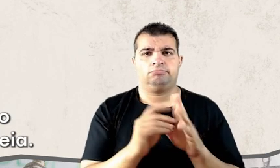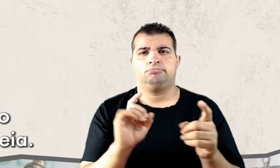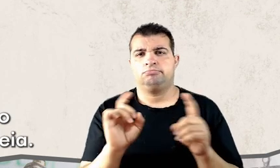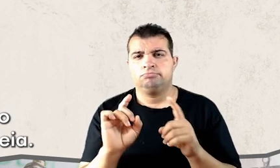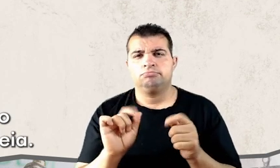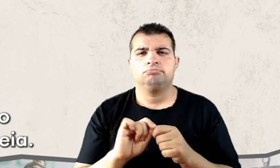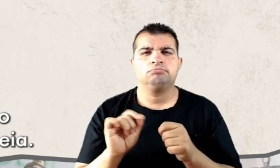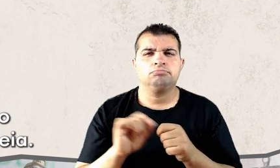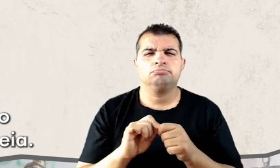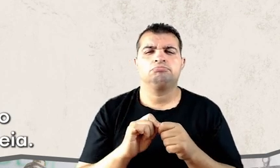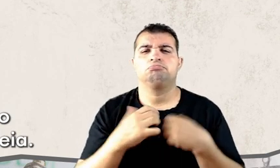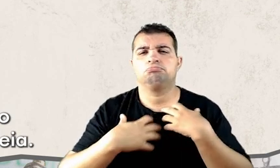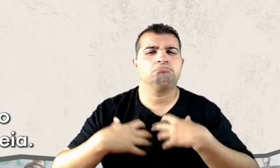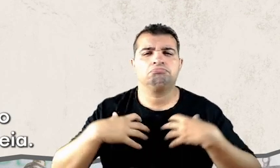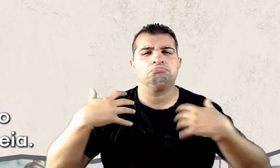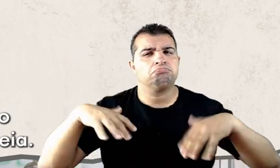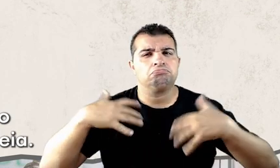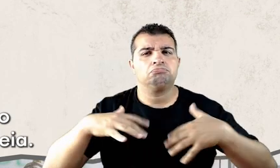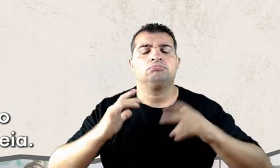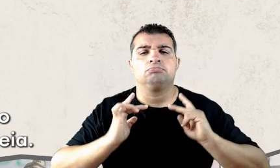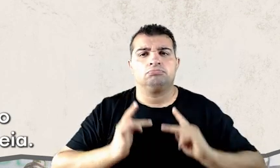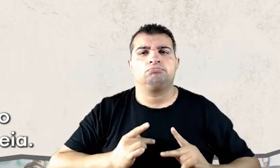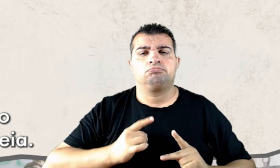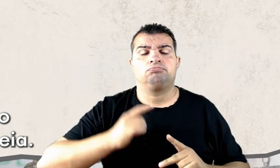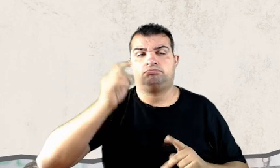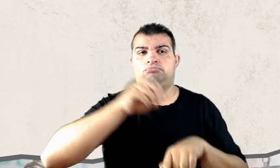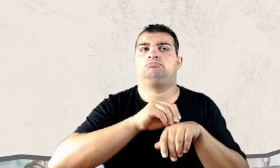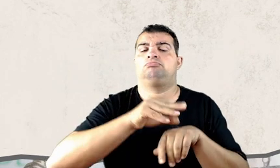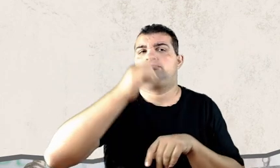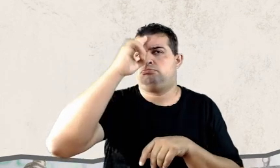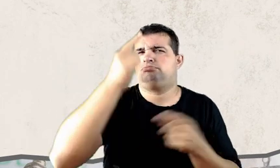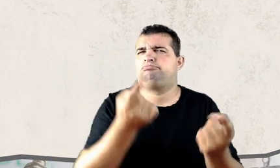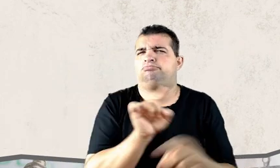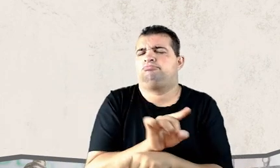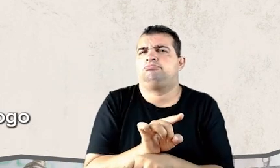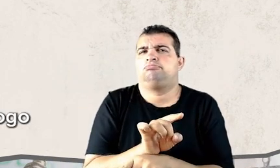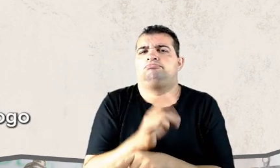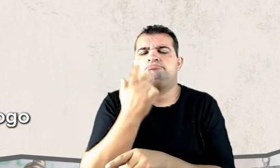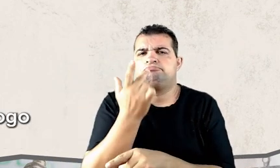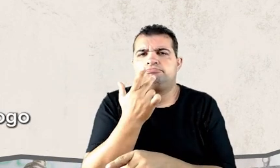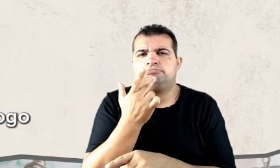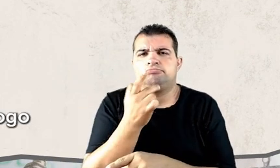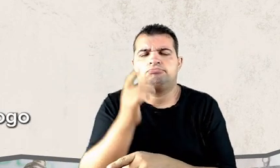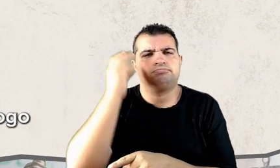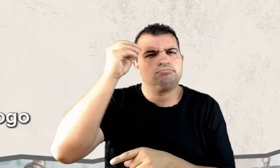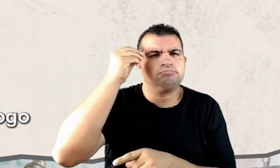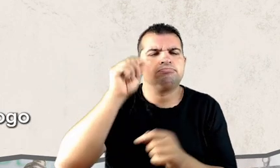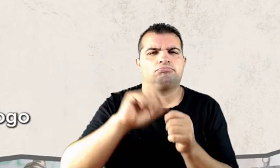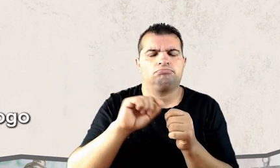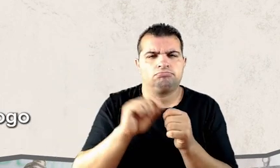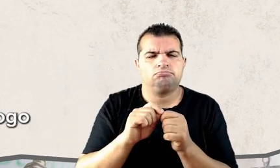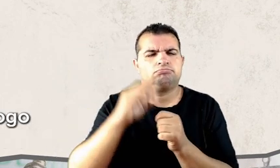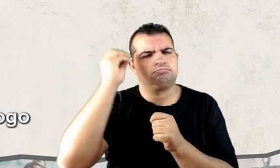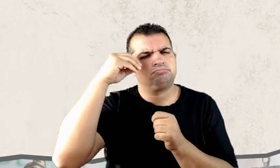que numa reunião meio desesperada, alguém teve a ideia. Vamos trocar, então. Em vez de dizer que o psicólogo